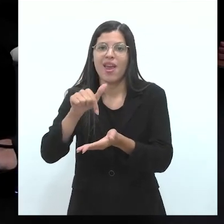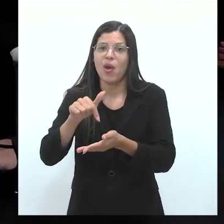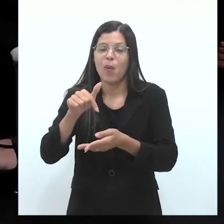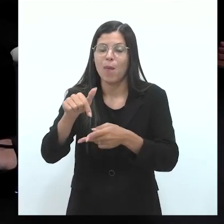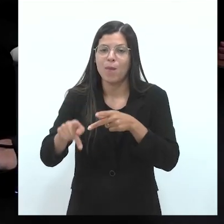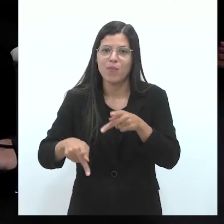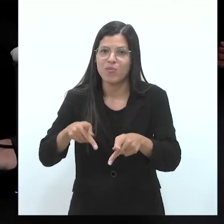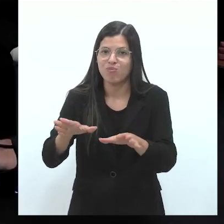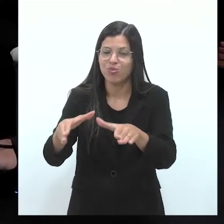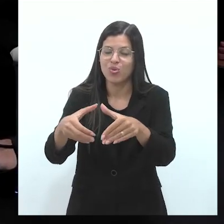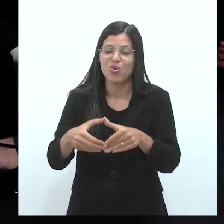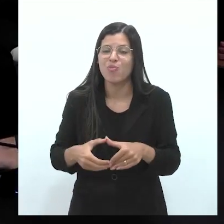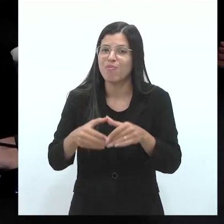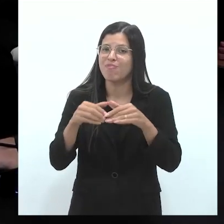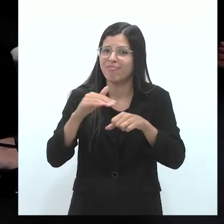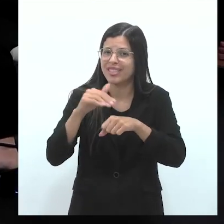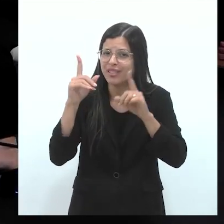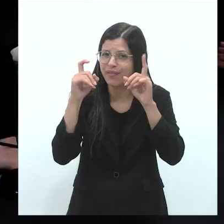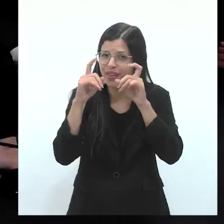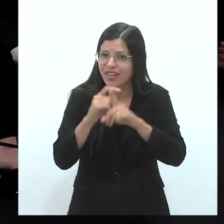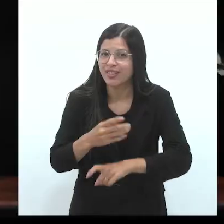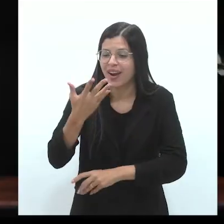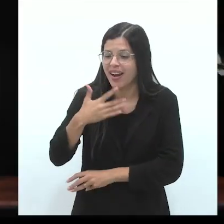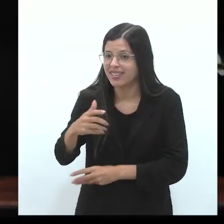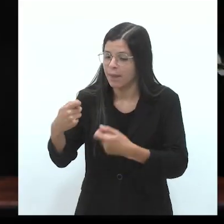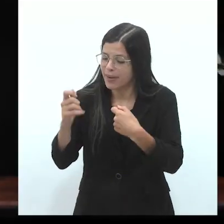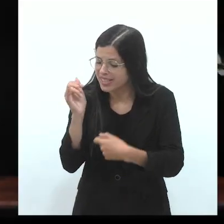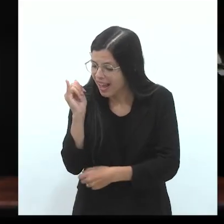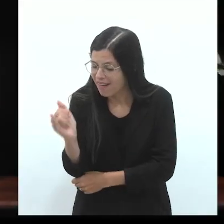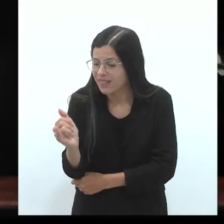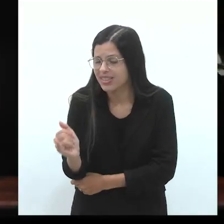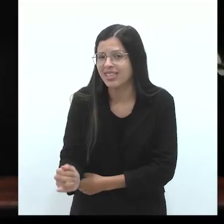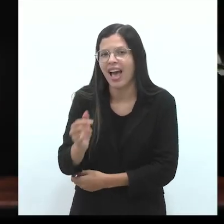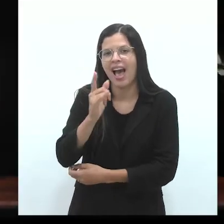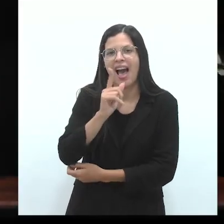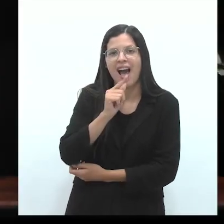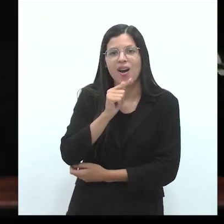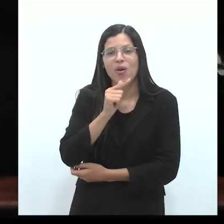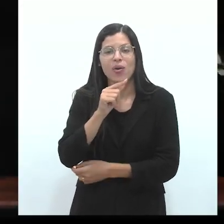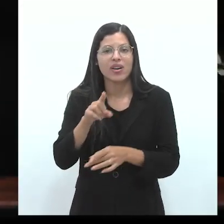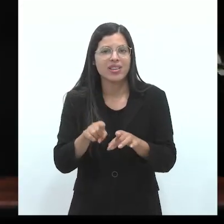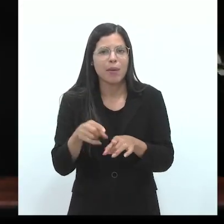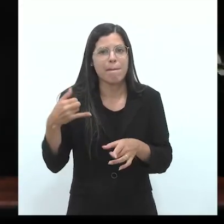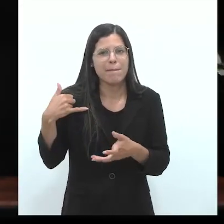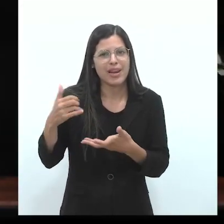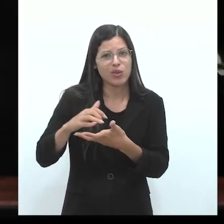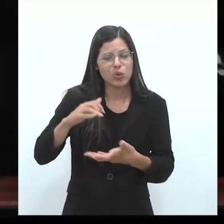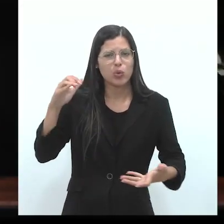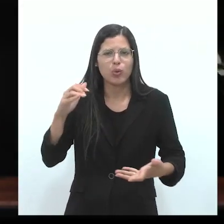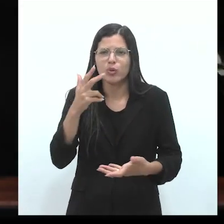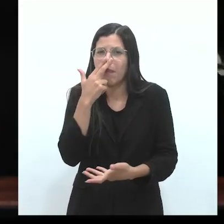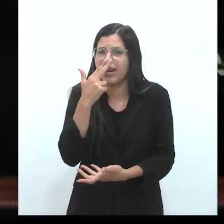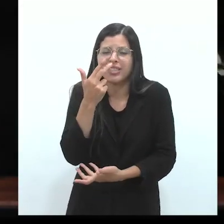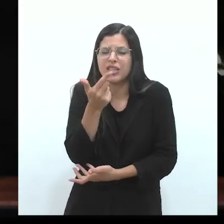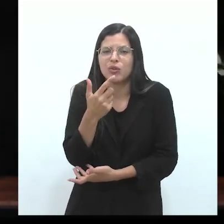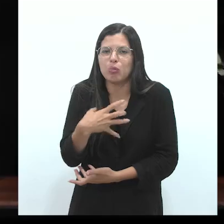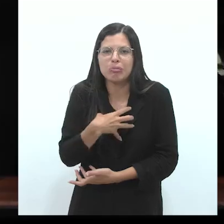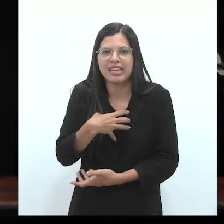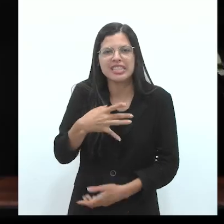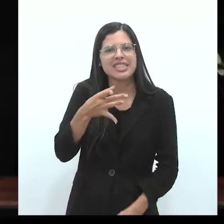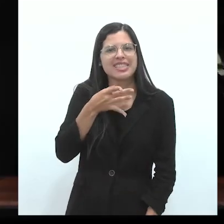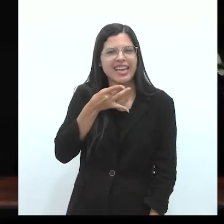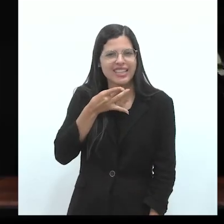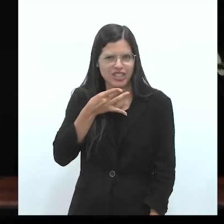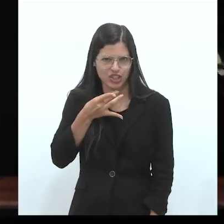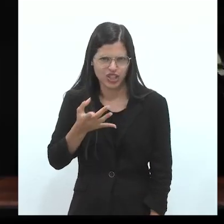mais difícil de se hidratar, né? Criança ali, às vezes, você tem que falar para beber água e o idoso acaba sentindo menos sede. São esses os motivos que a gente pode